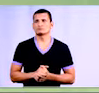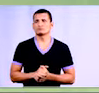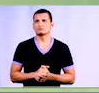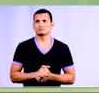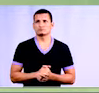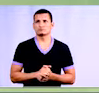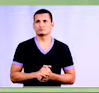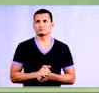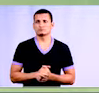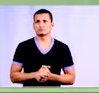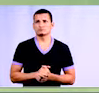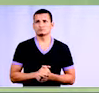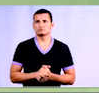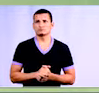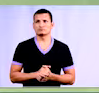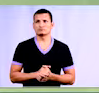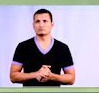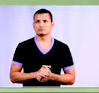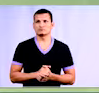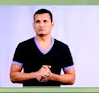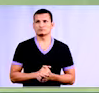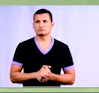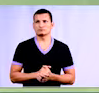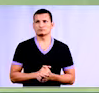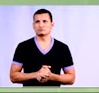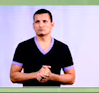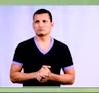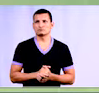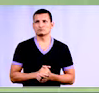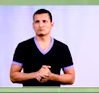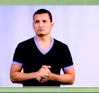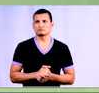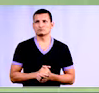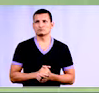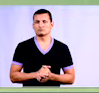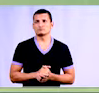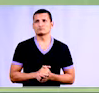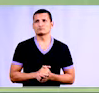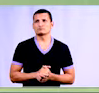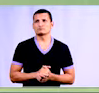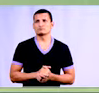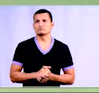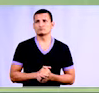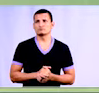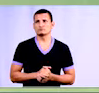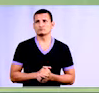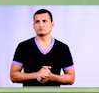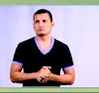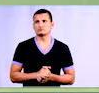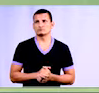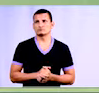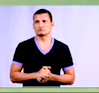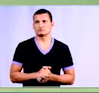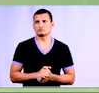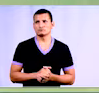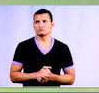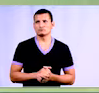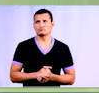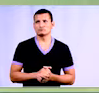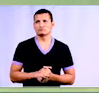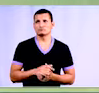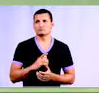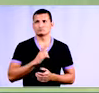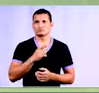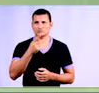virtual, a sua memória virtual vai ser, memória secundária, a sua memória virtual vai ser 102 GB, né? Você teria então a soma